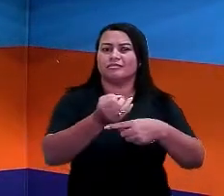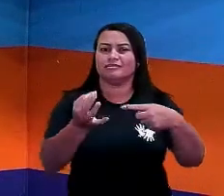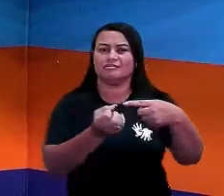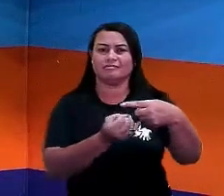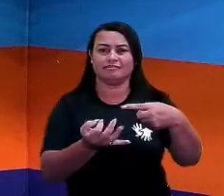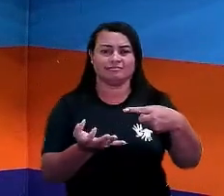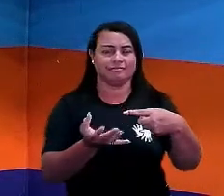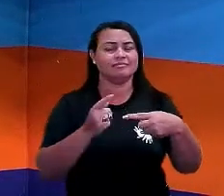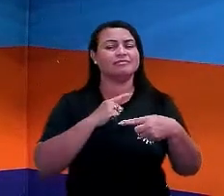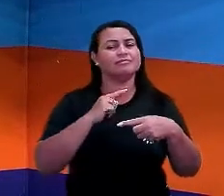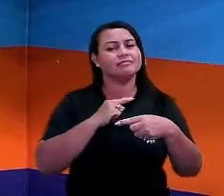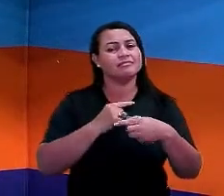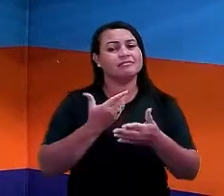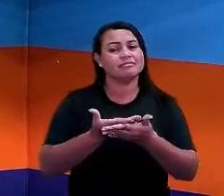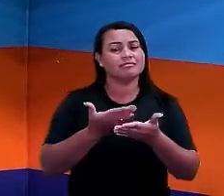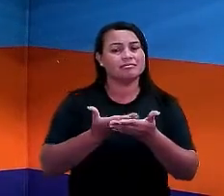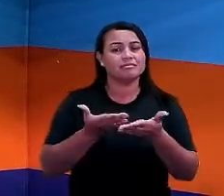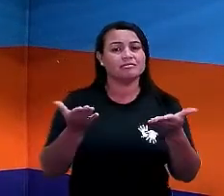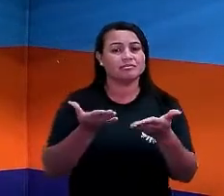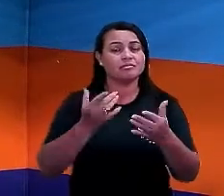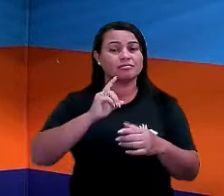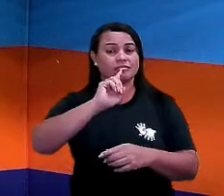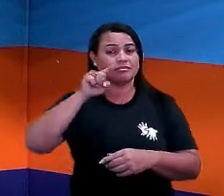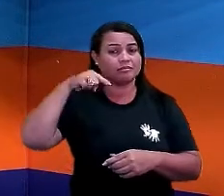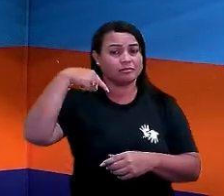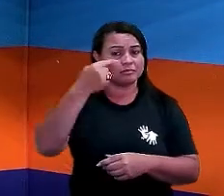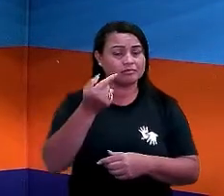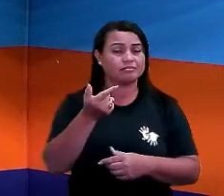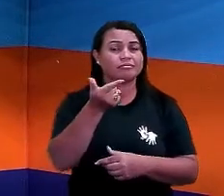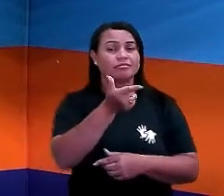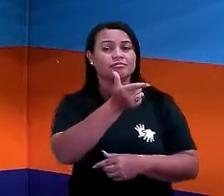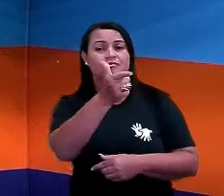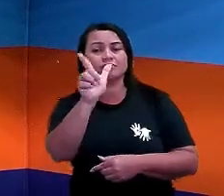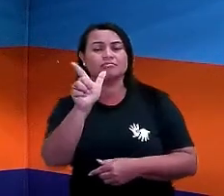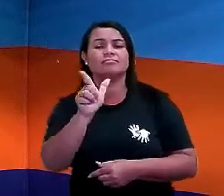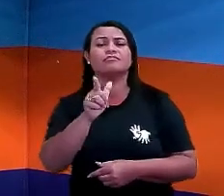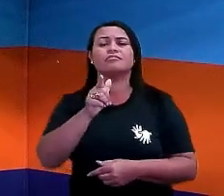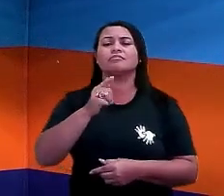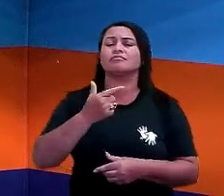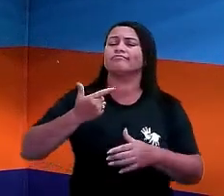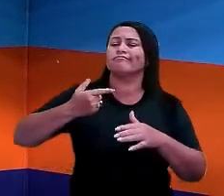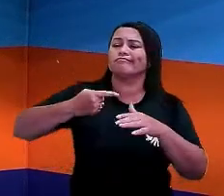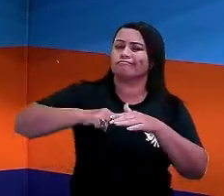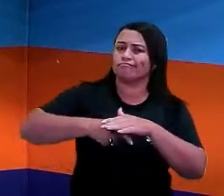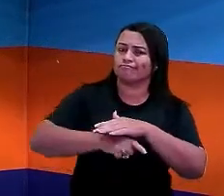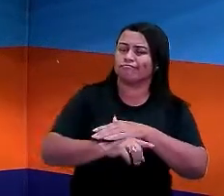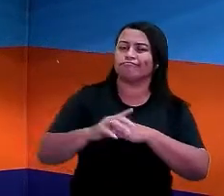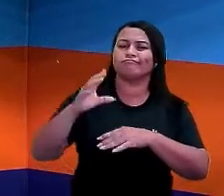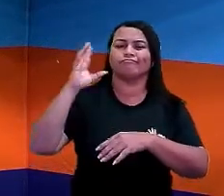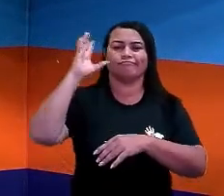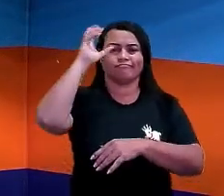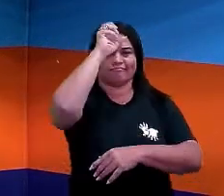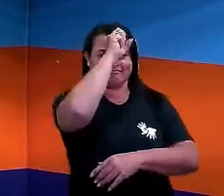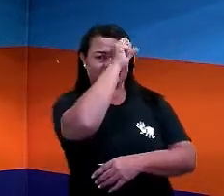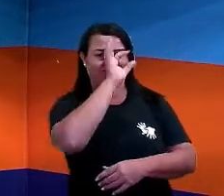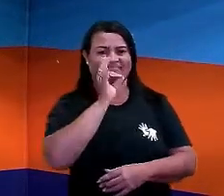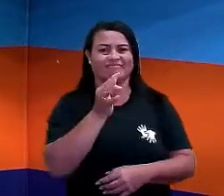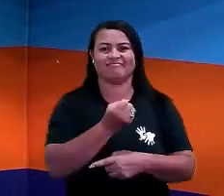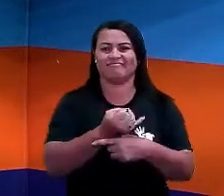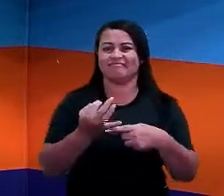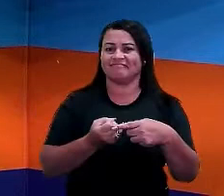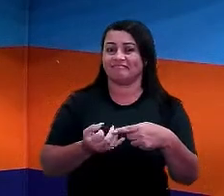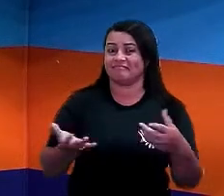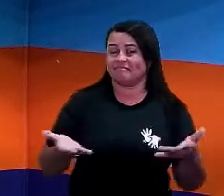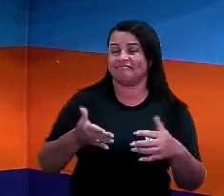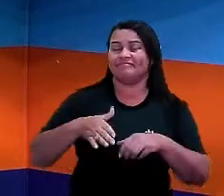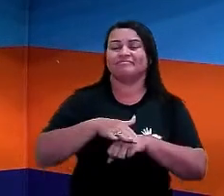tá? Teremos uma hoje, depois teremos outra, e assim nós vamos aprofundando o nosso conhecimento nas frações, tá? Então,